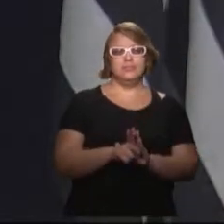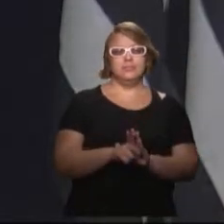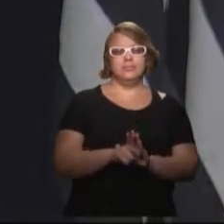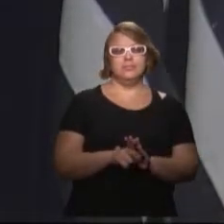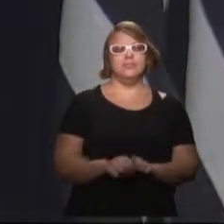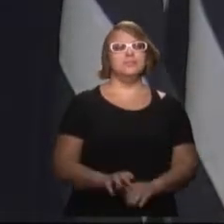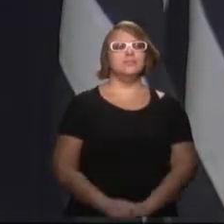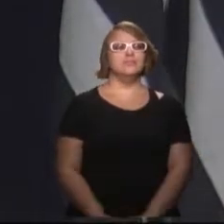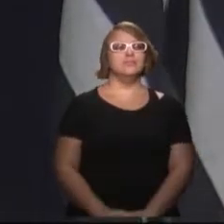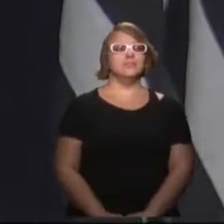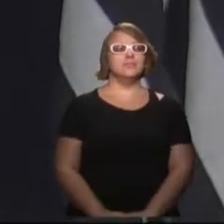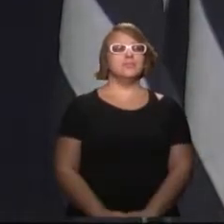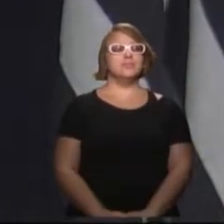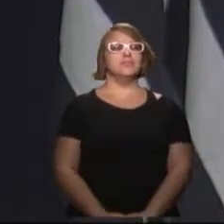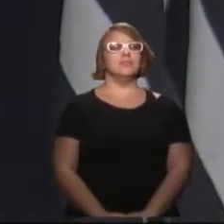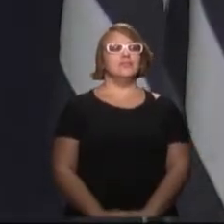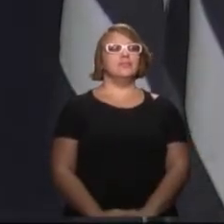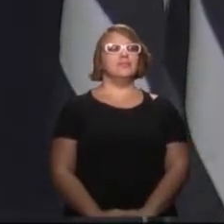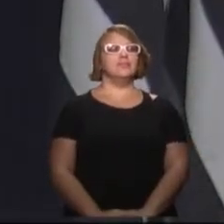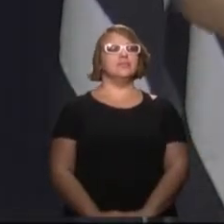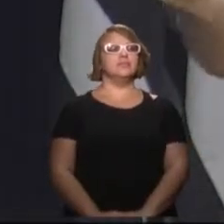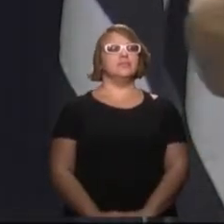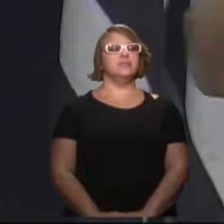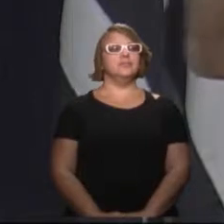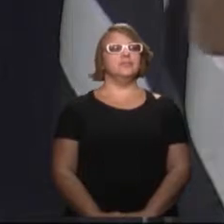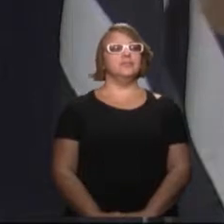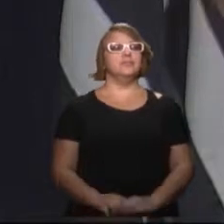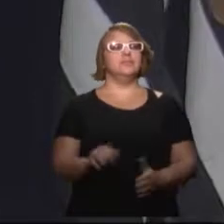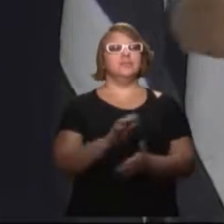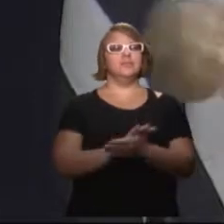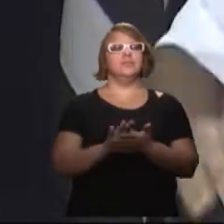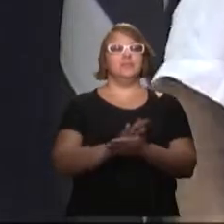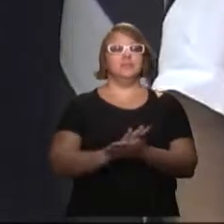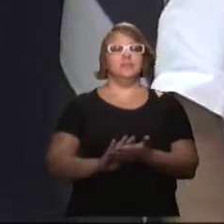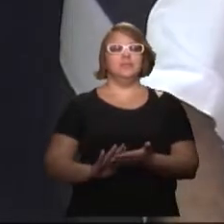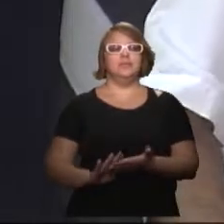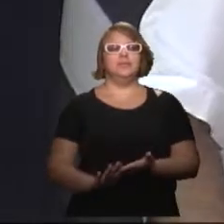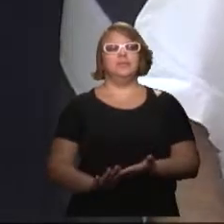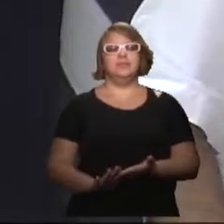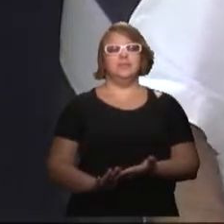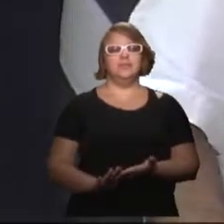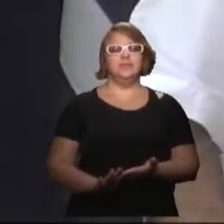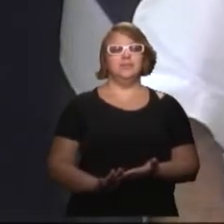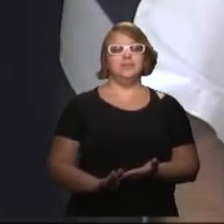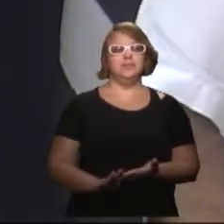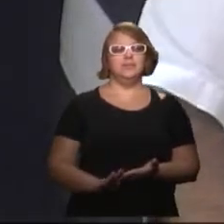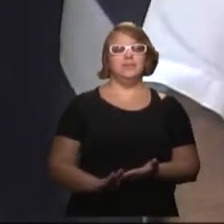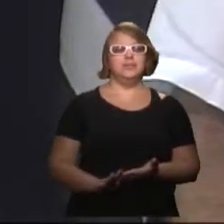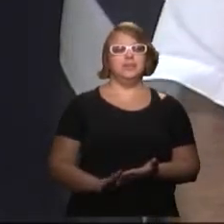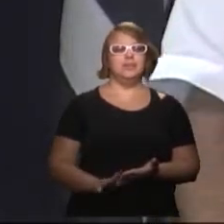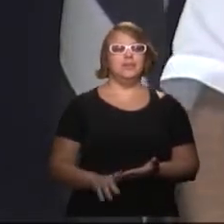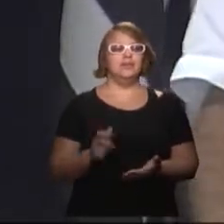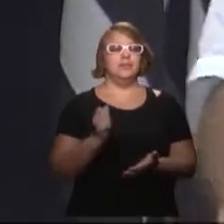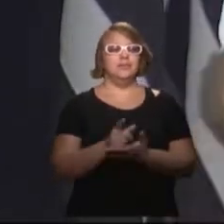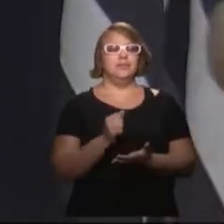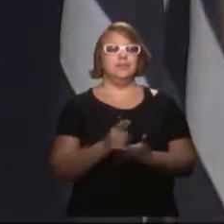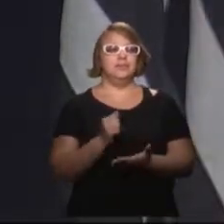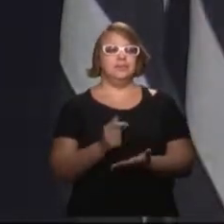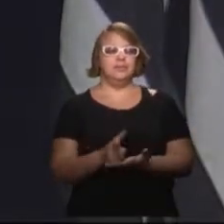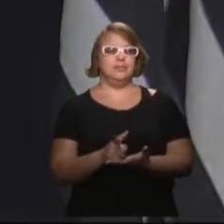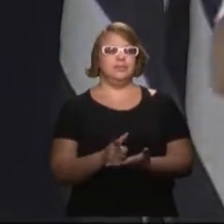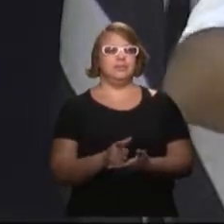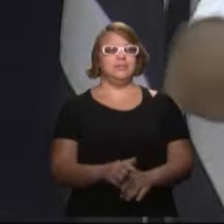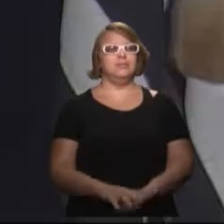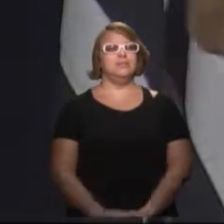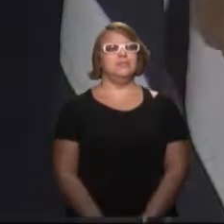que, pegando um gancho nessa questão, em relação à Ford, até para entrar no debate com o vereador Douglas Carbone. Eu estava